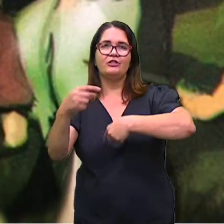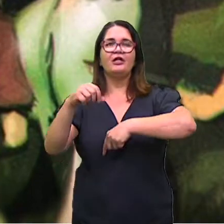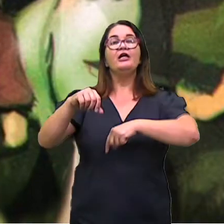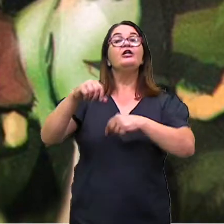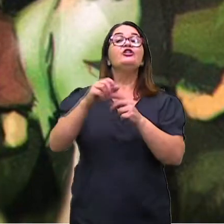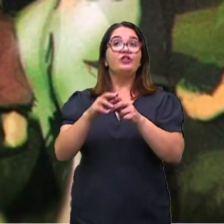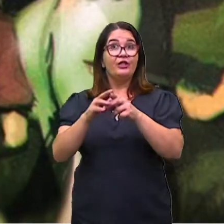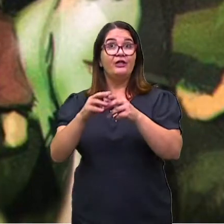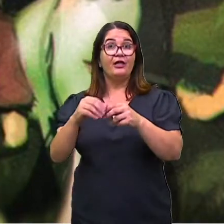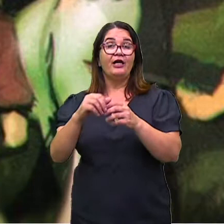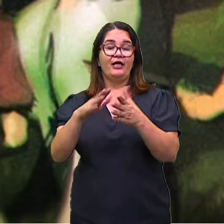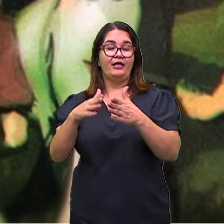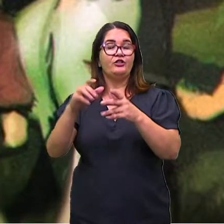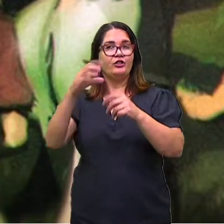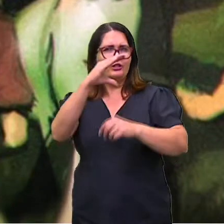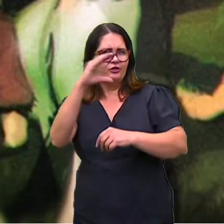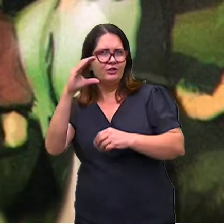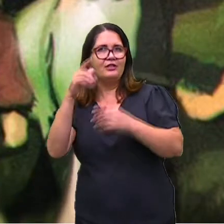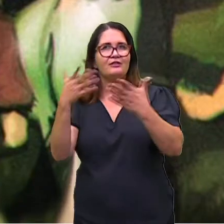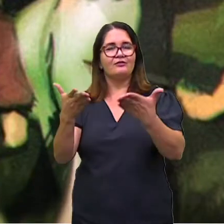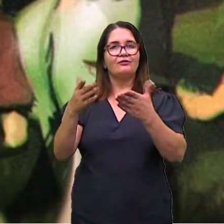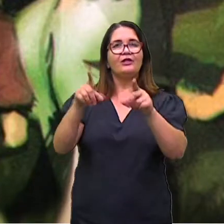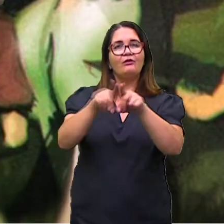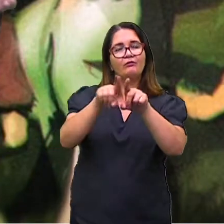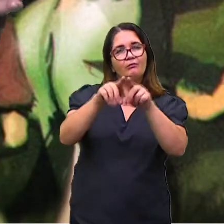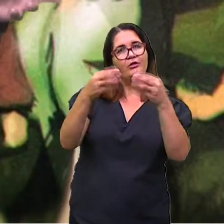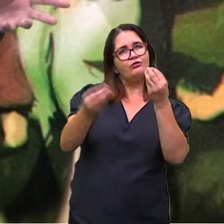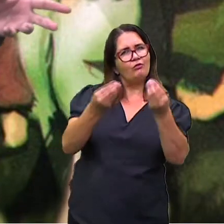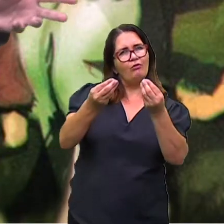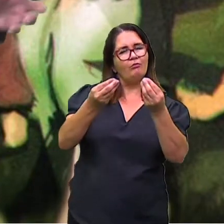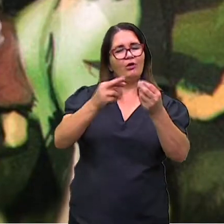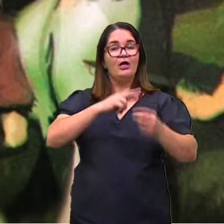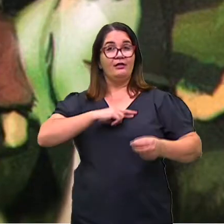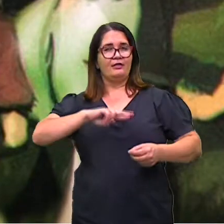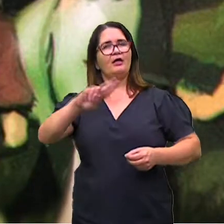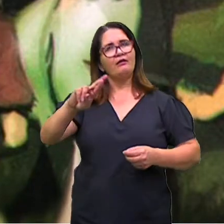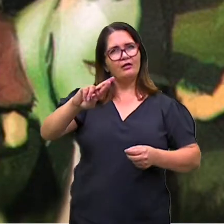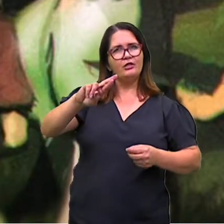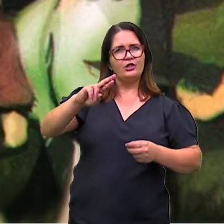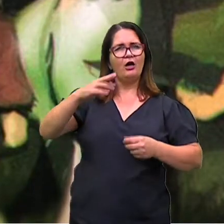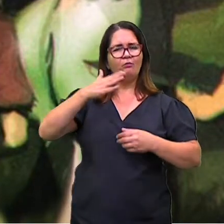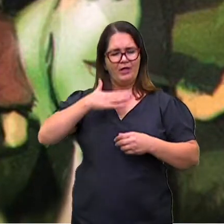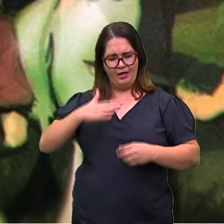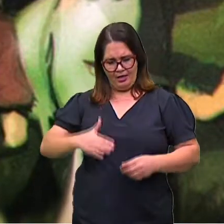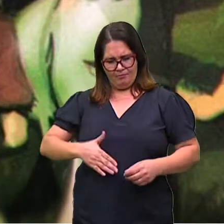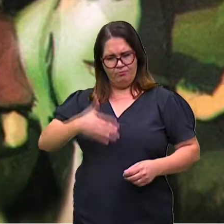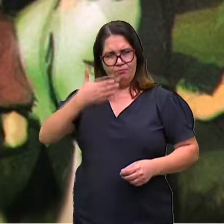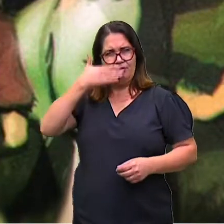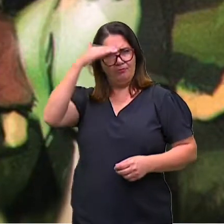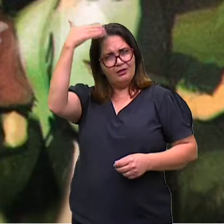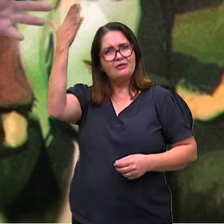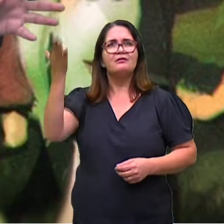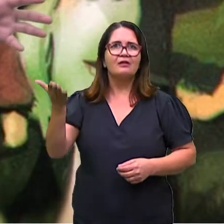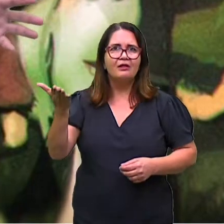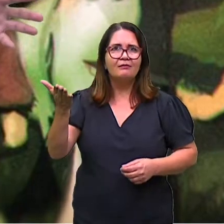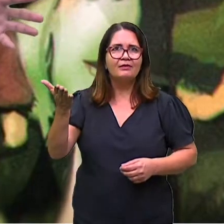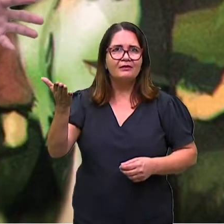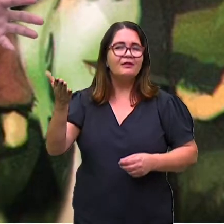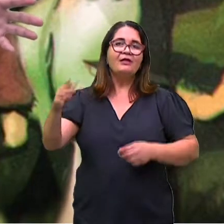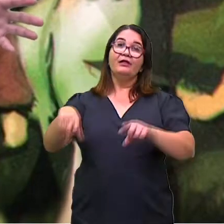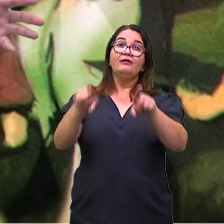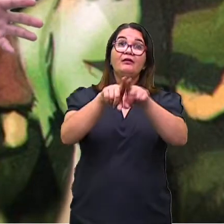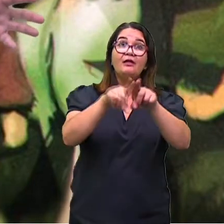foi massacrado pelos árabes sarracenos de religião islâmica, como vimos. Apesar da derrota, o feito foi